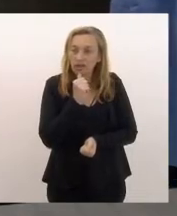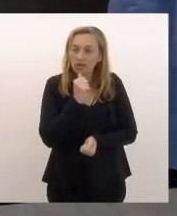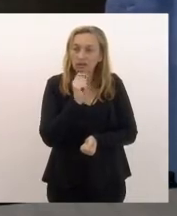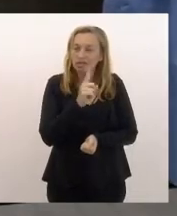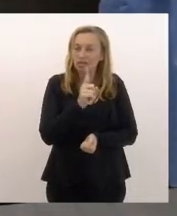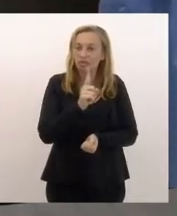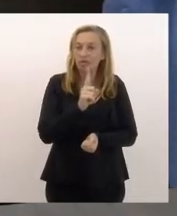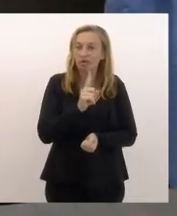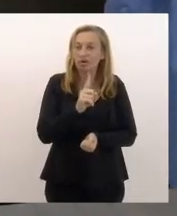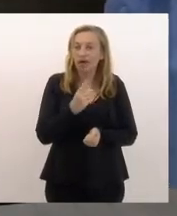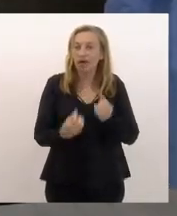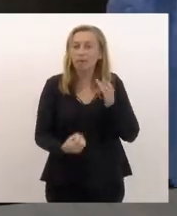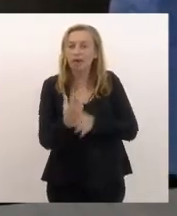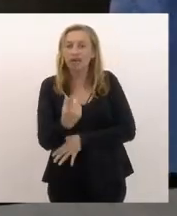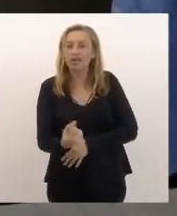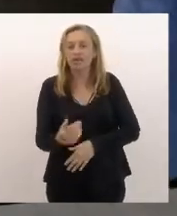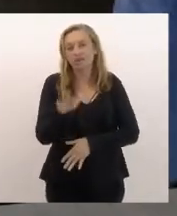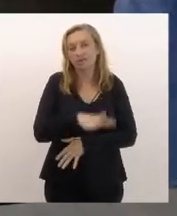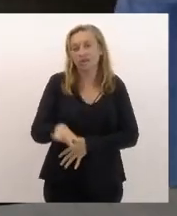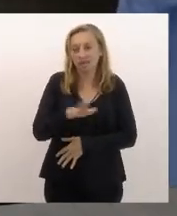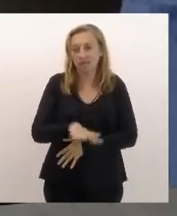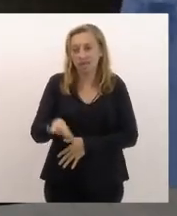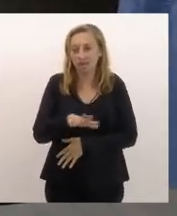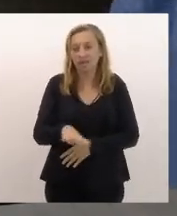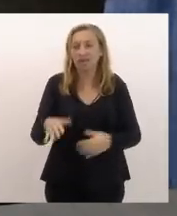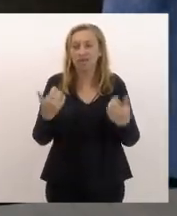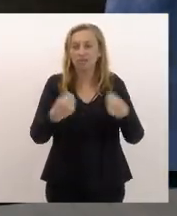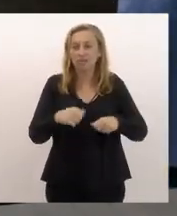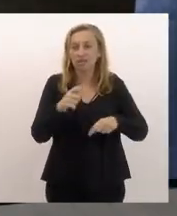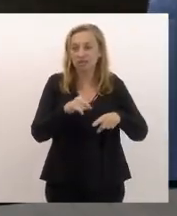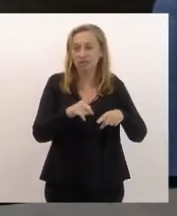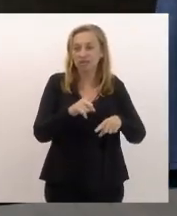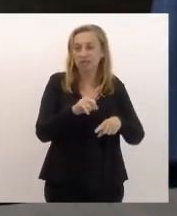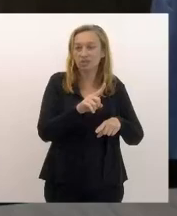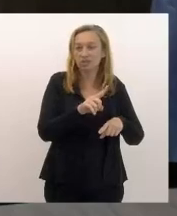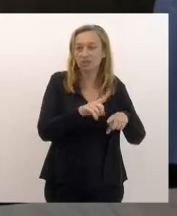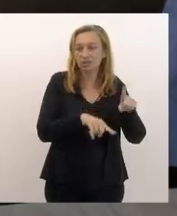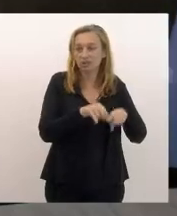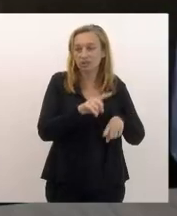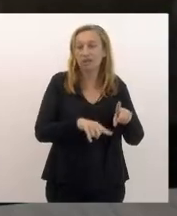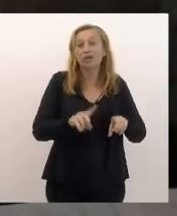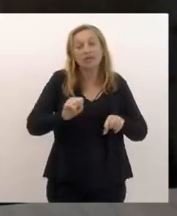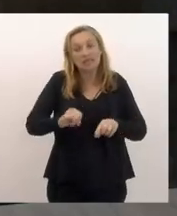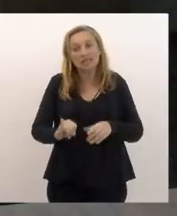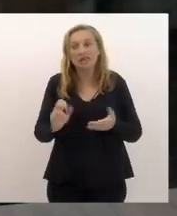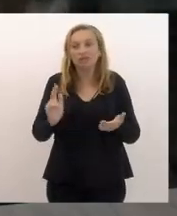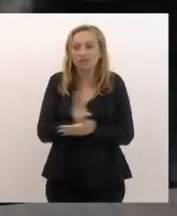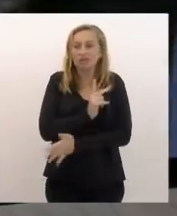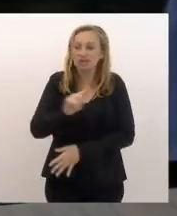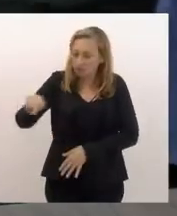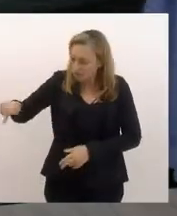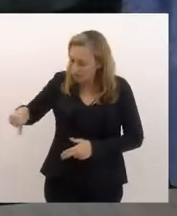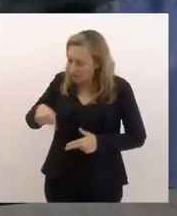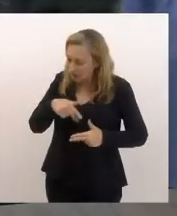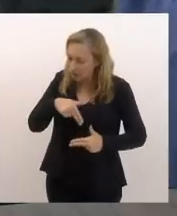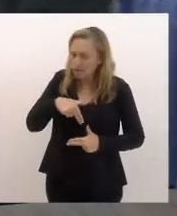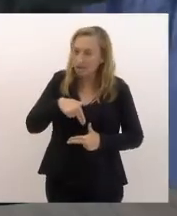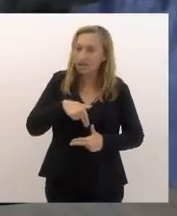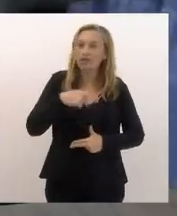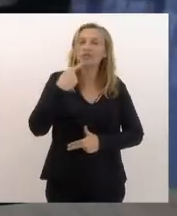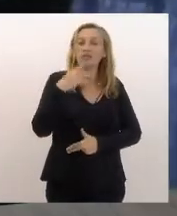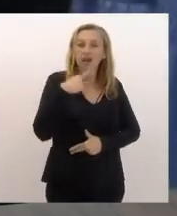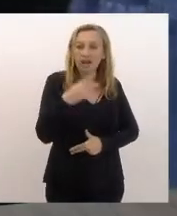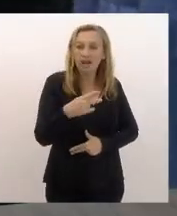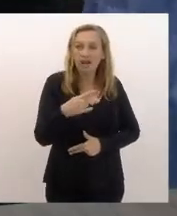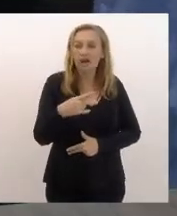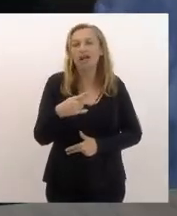que precise dessa ferramenta. Mas caso aconteça, a gente virá aqui dizer que